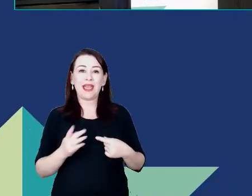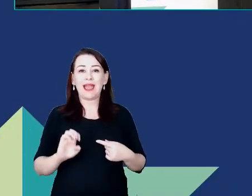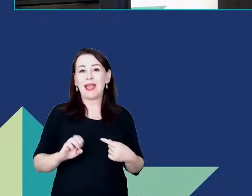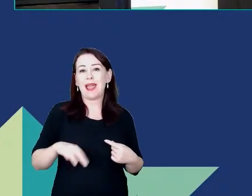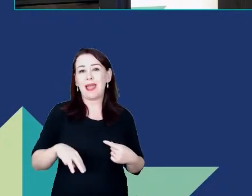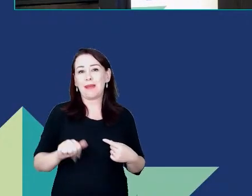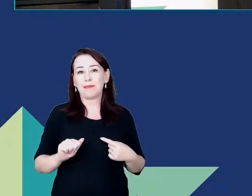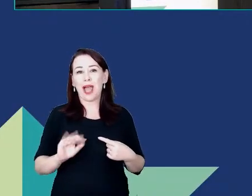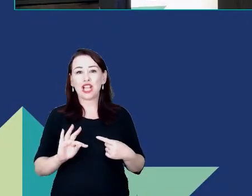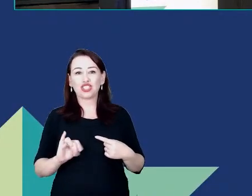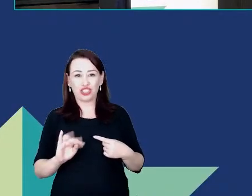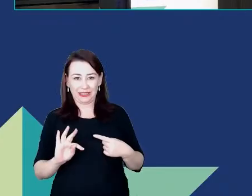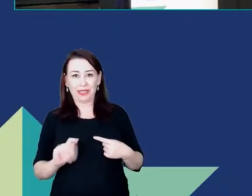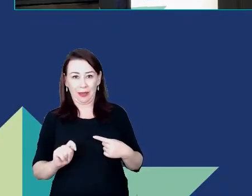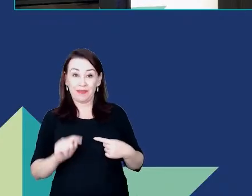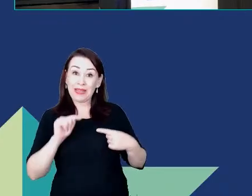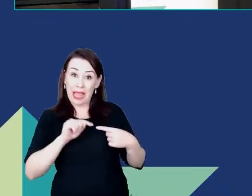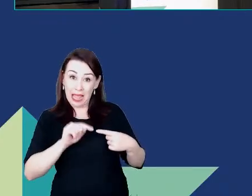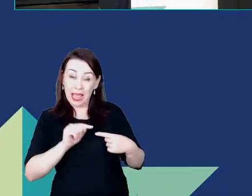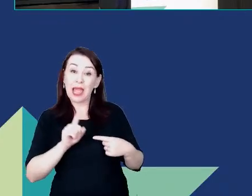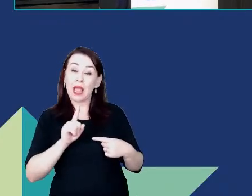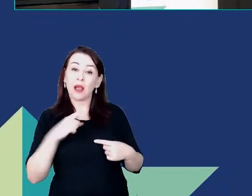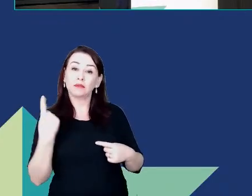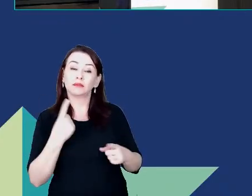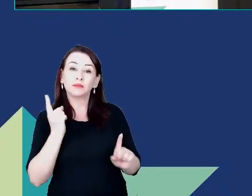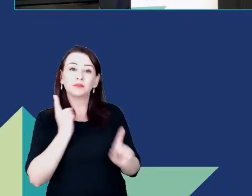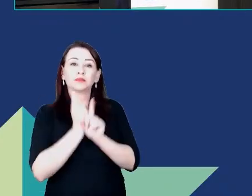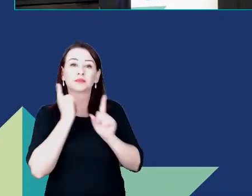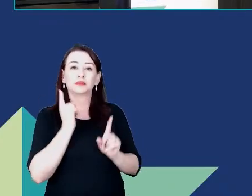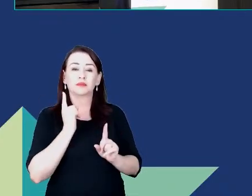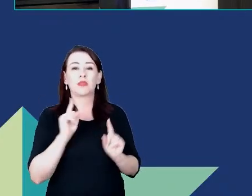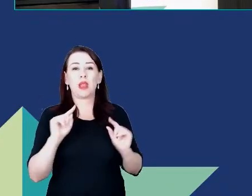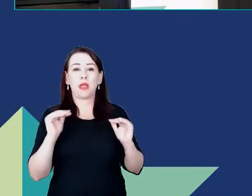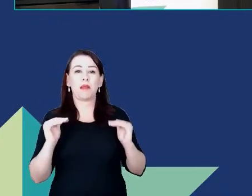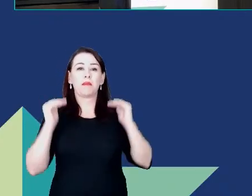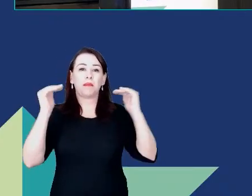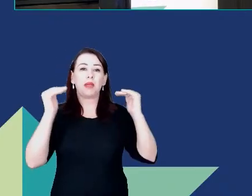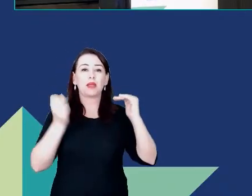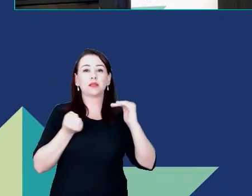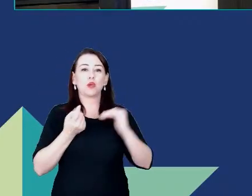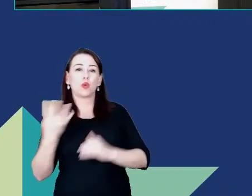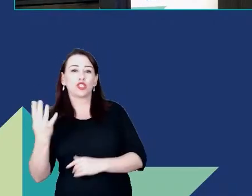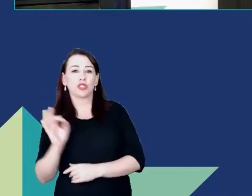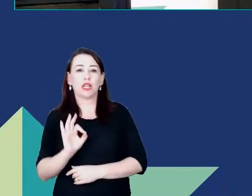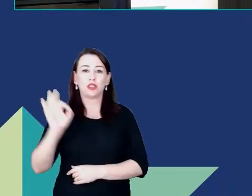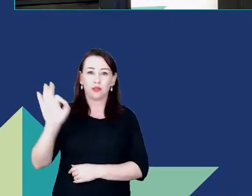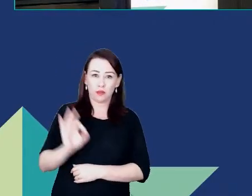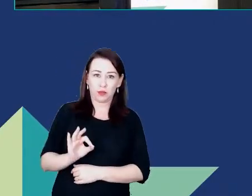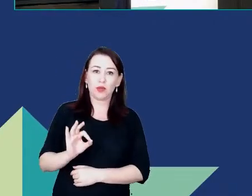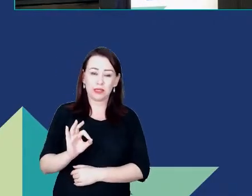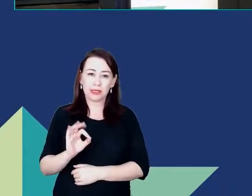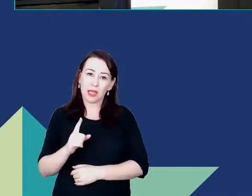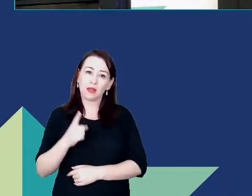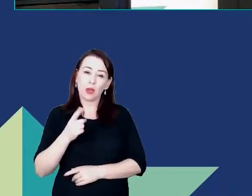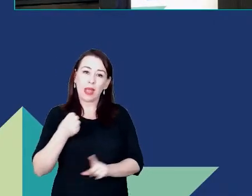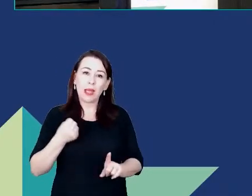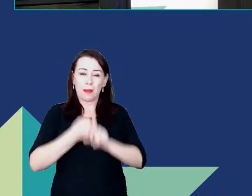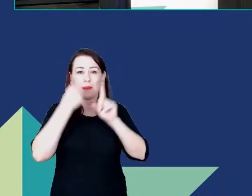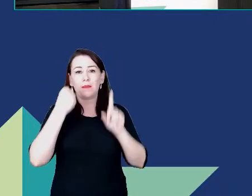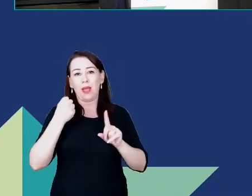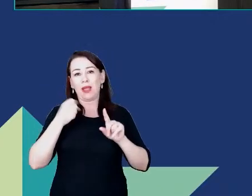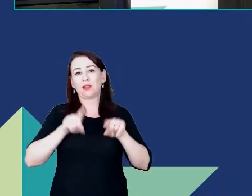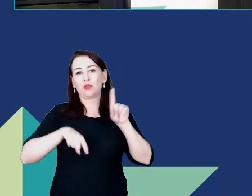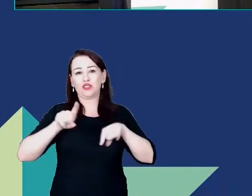que foi identificada como sendo, né, o aumento desse percentual devido à forma dos grãos que trouxe esse impacto nessa variação do índice de